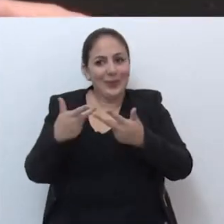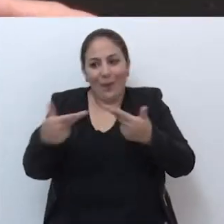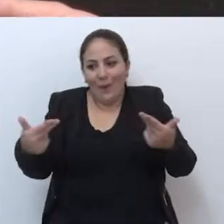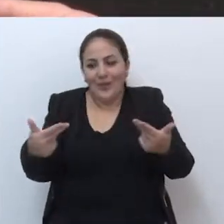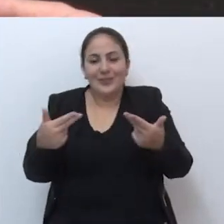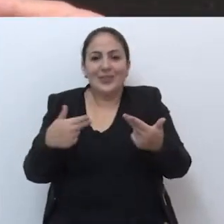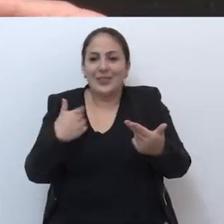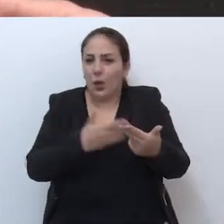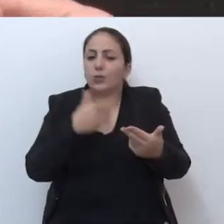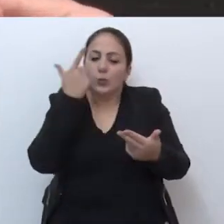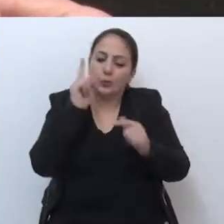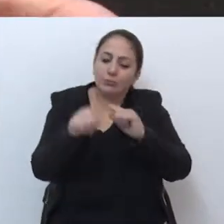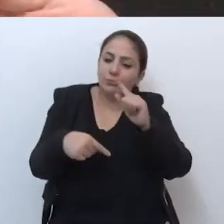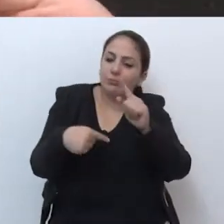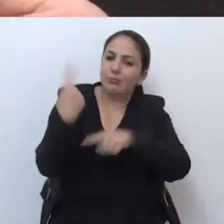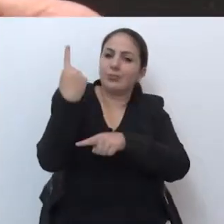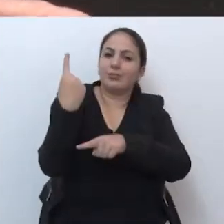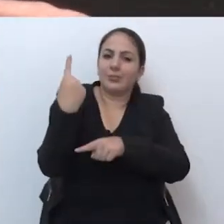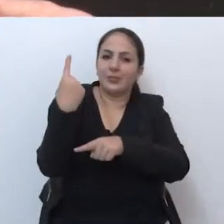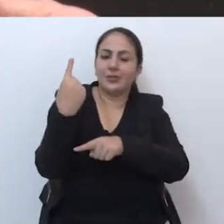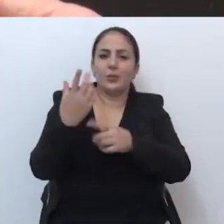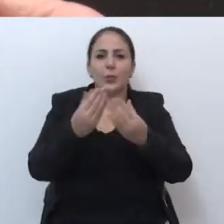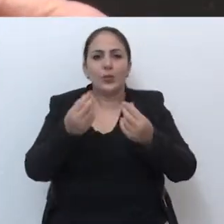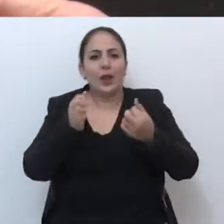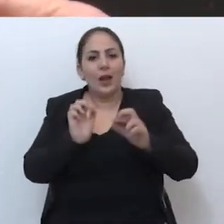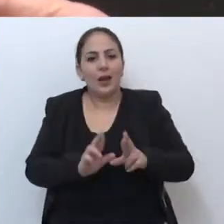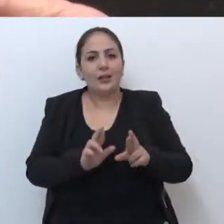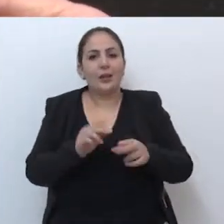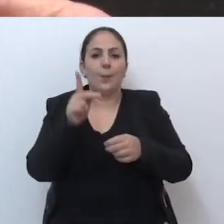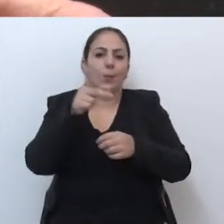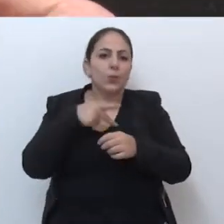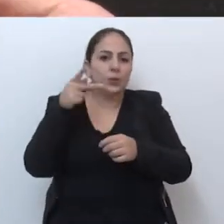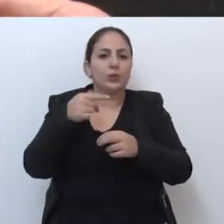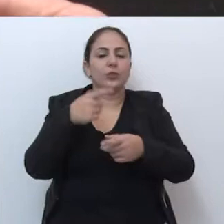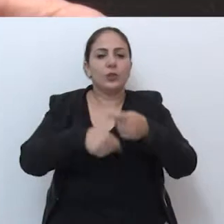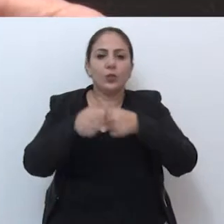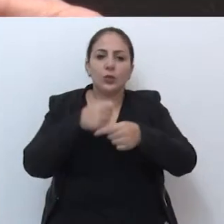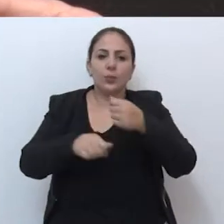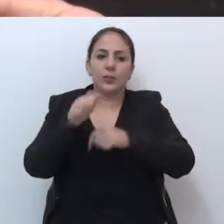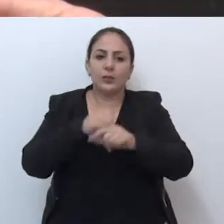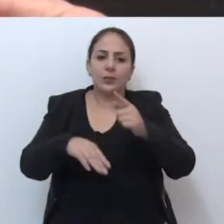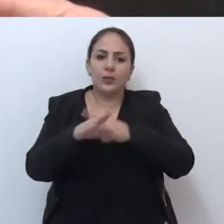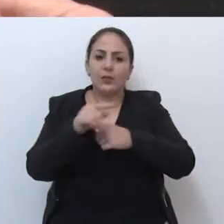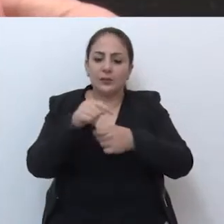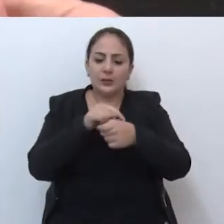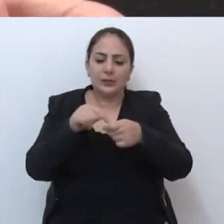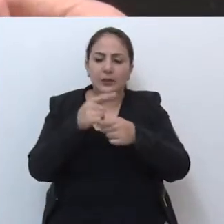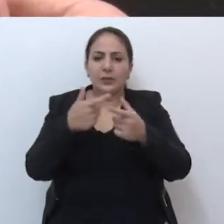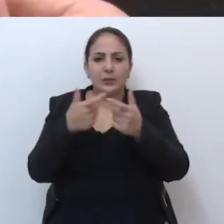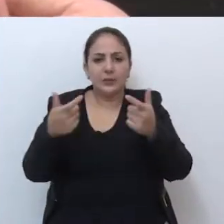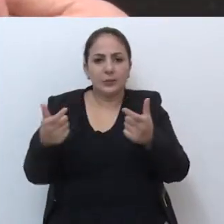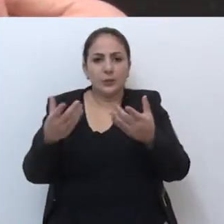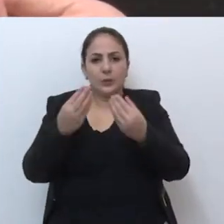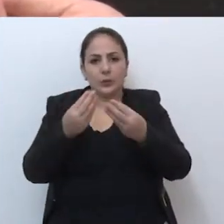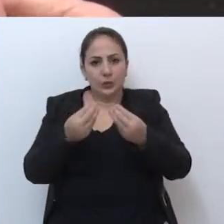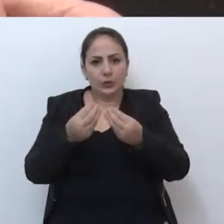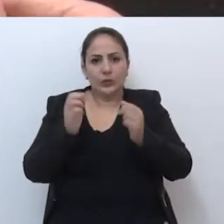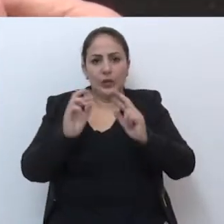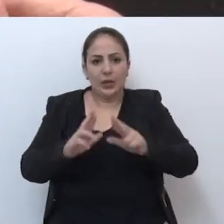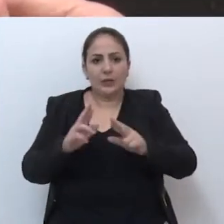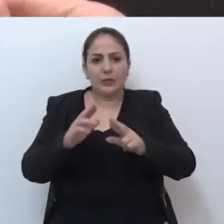todos os setores, né? Setores da política, da economia, social. A cidade cresceu muito no aspecto social,